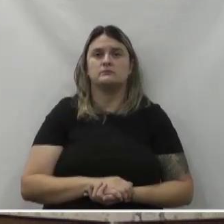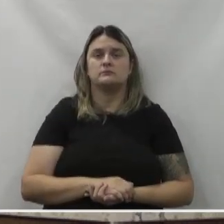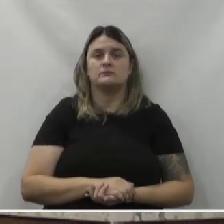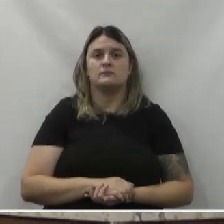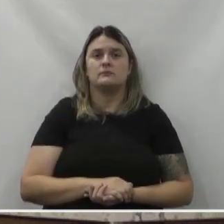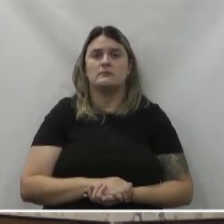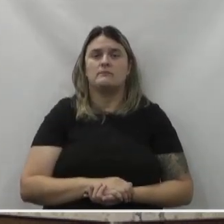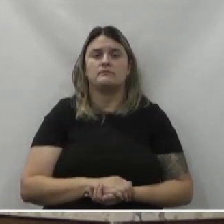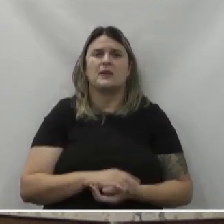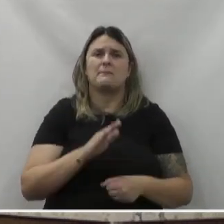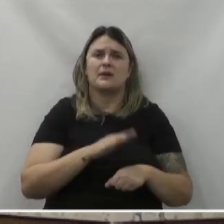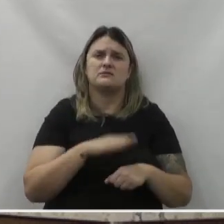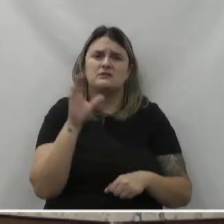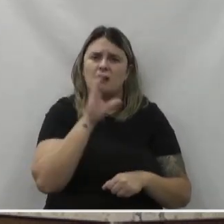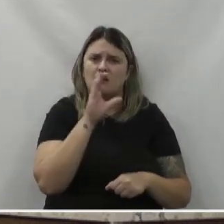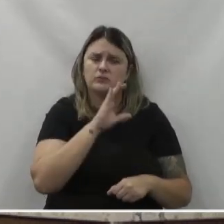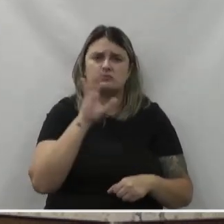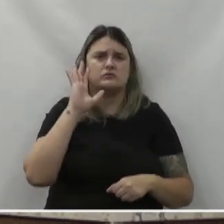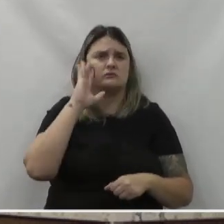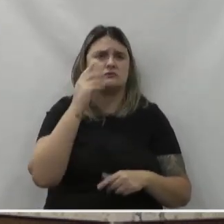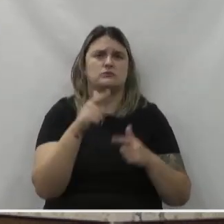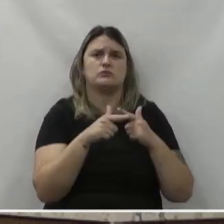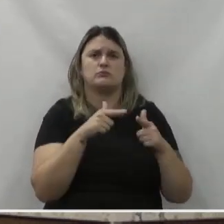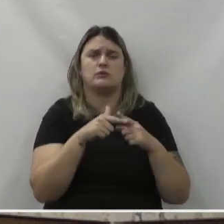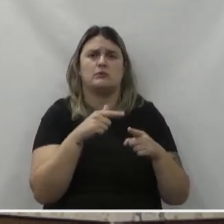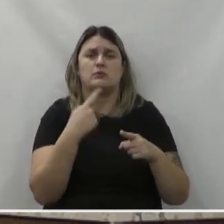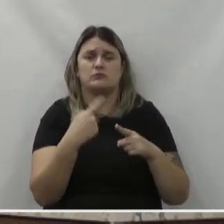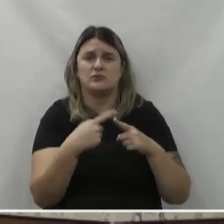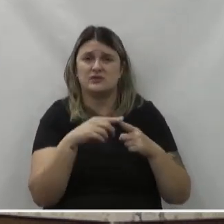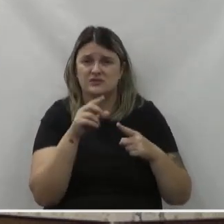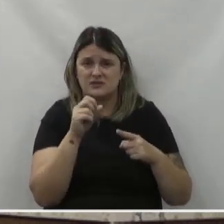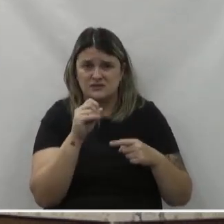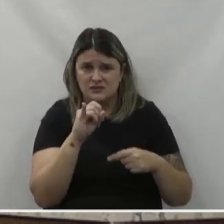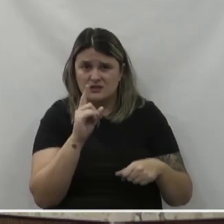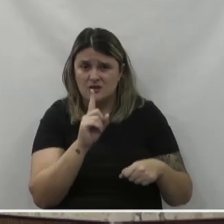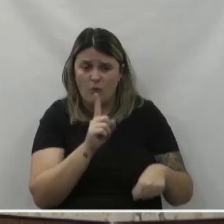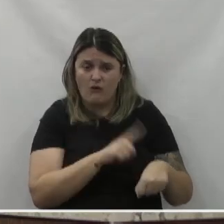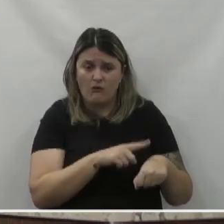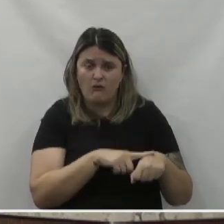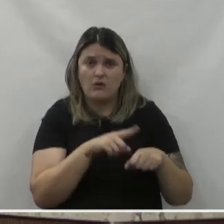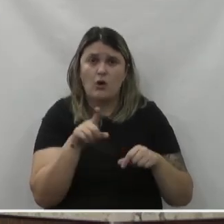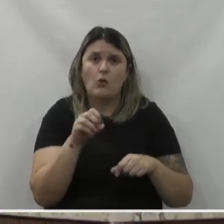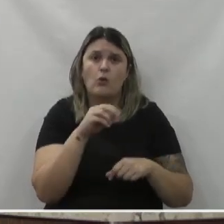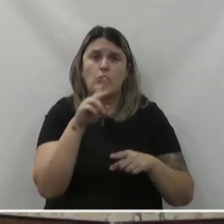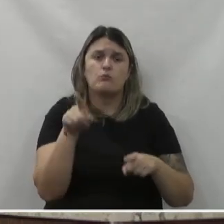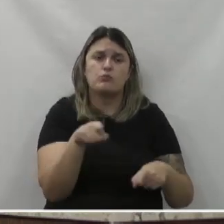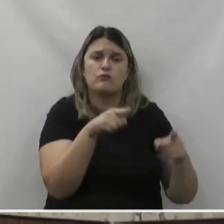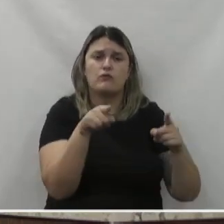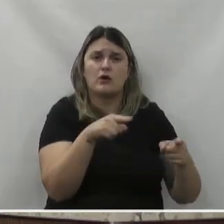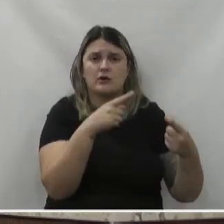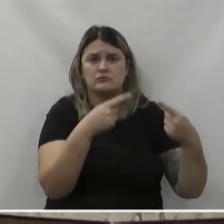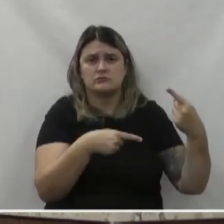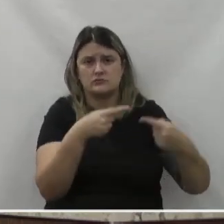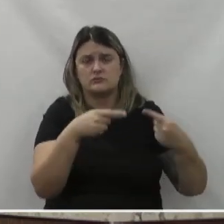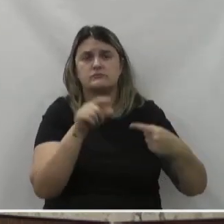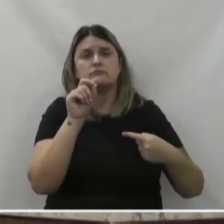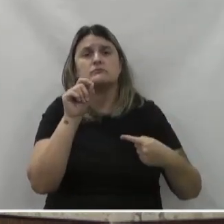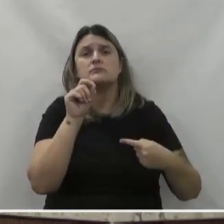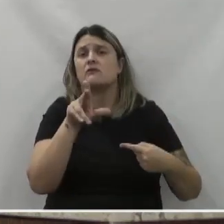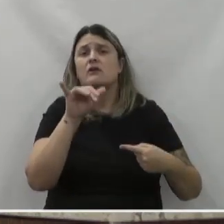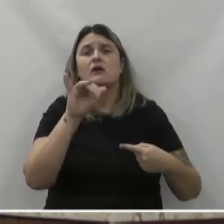dar uma celeridade a tudo isso que está acontecendo. Por causa que se a gente não provoca essa discussão, o que